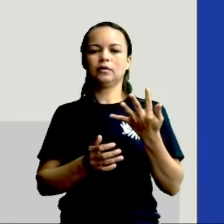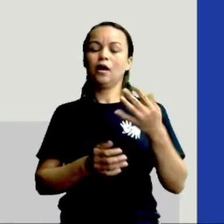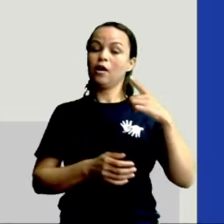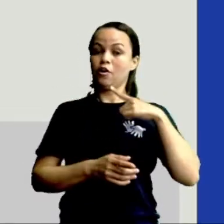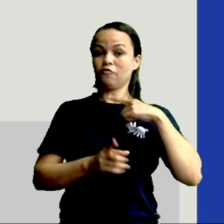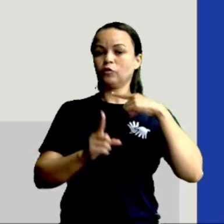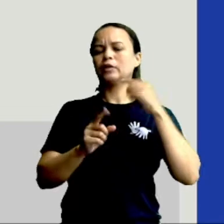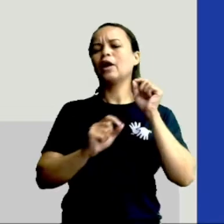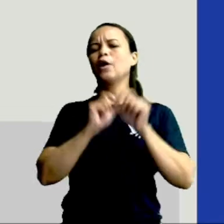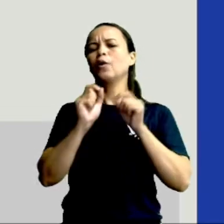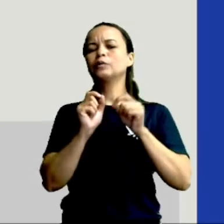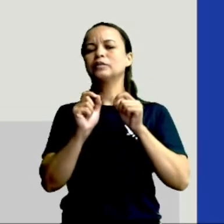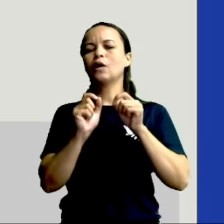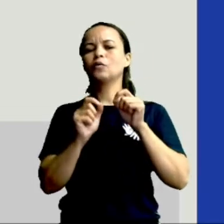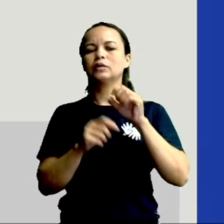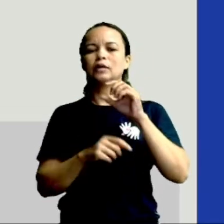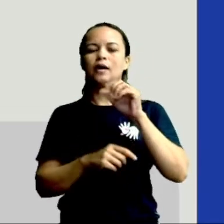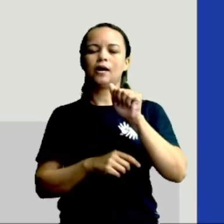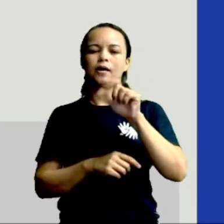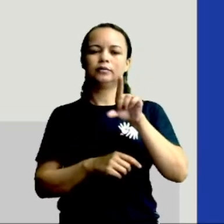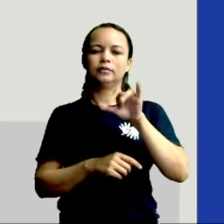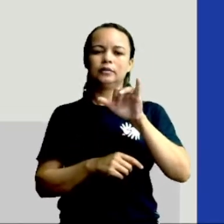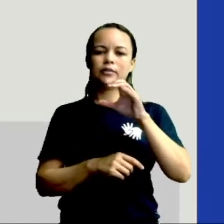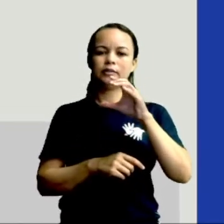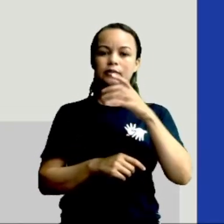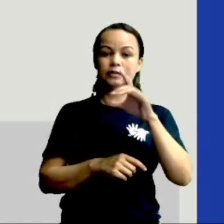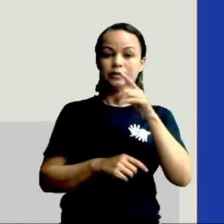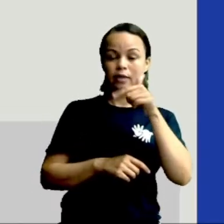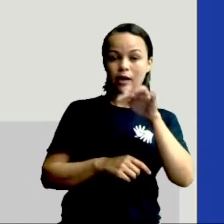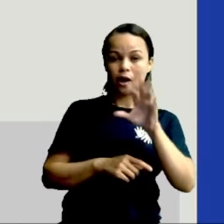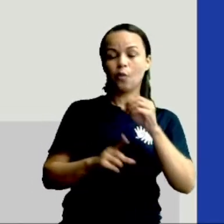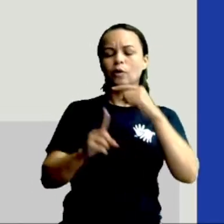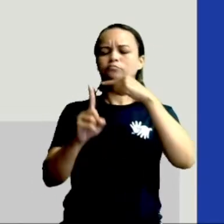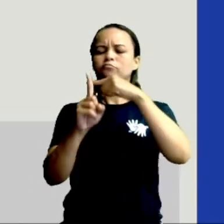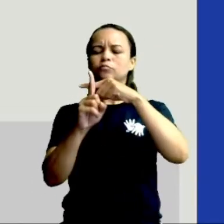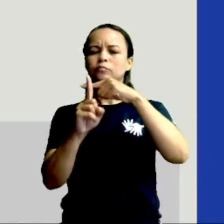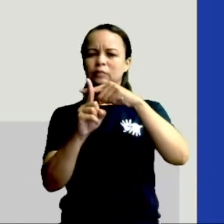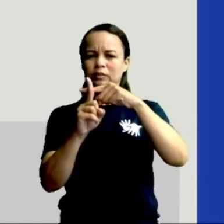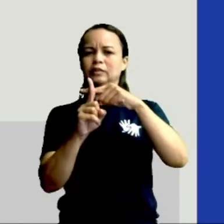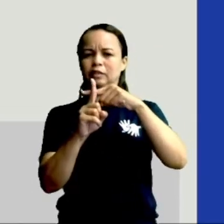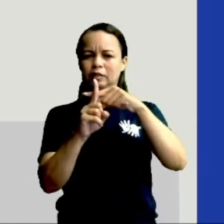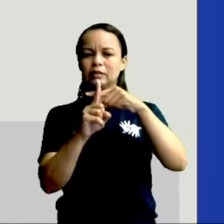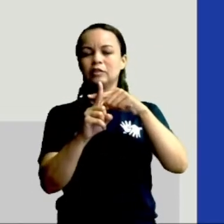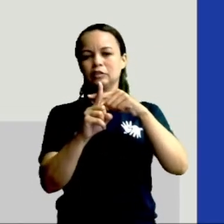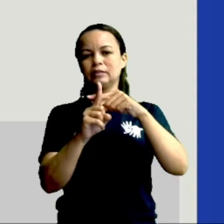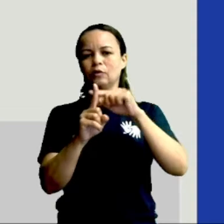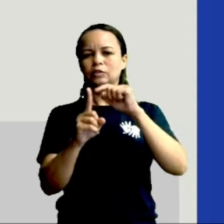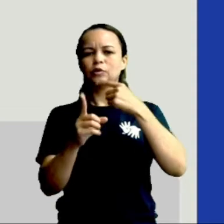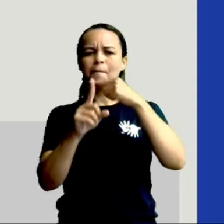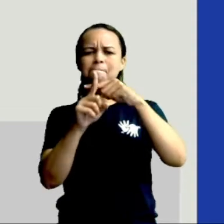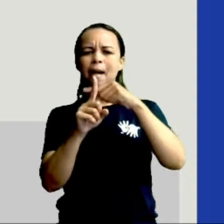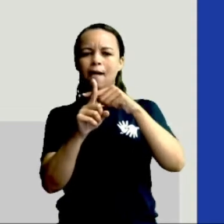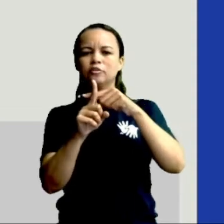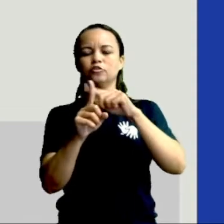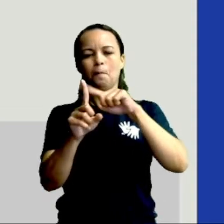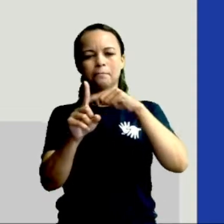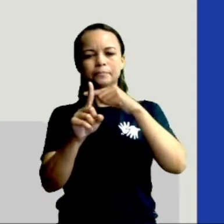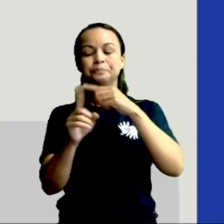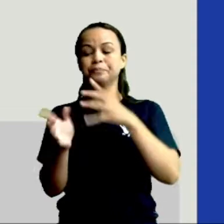o sinalzinho da adição, que é essa cruzinha aí, tá? Que a gente chama do sinalzinho de mais,